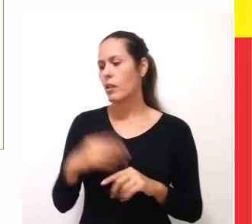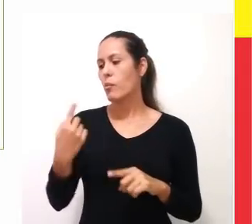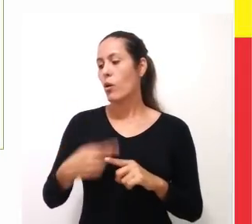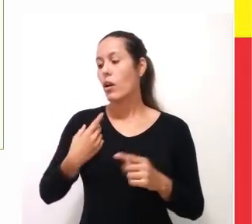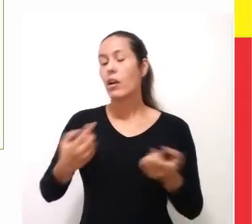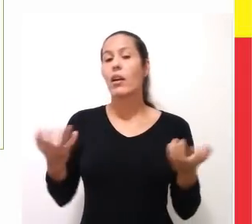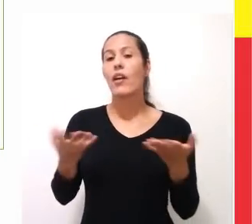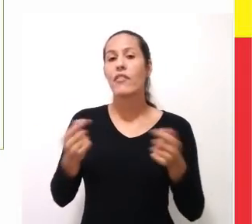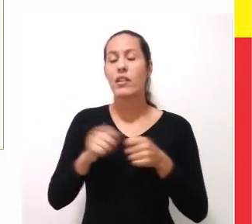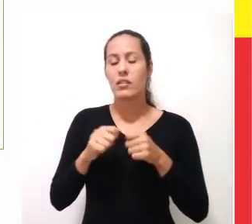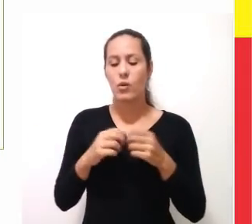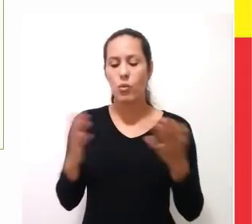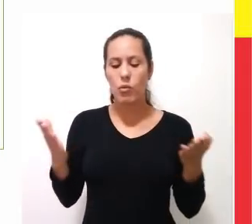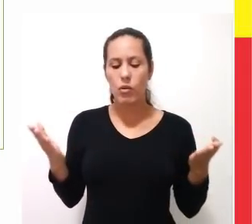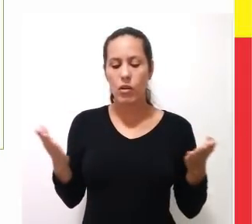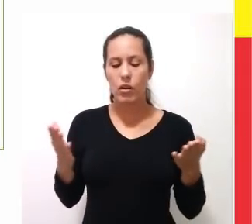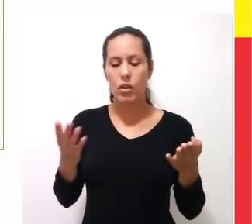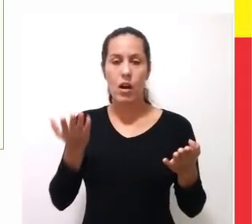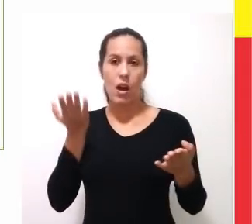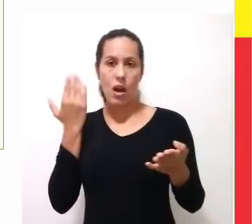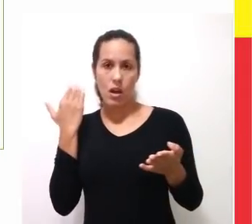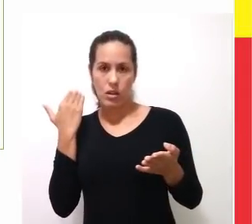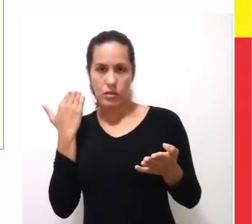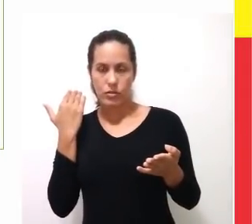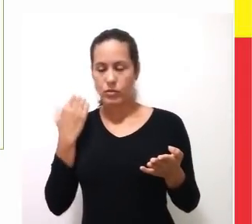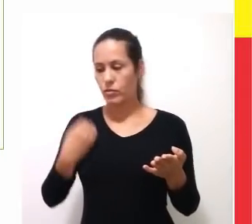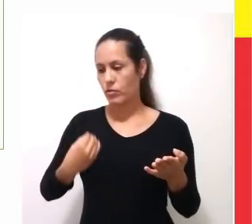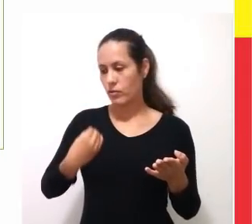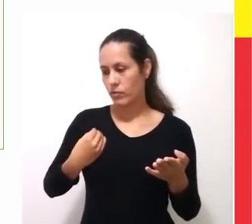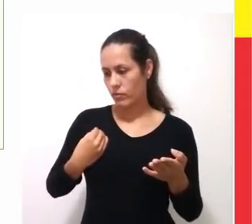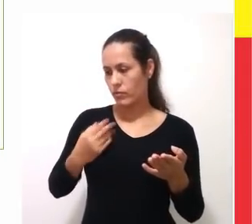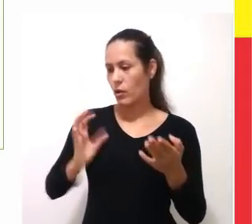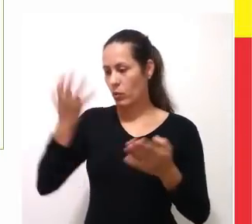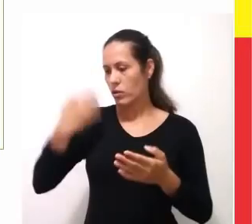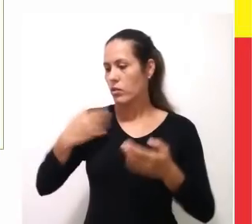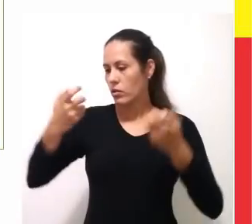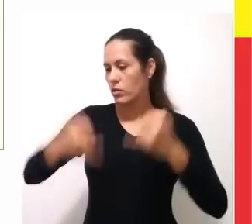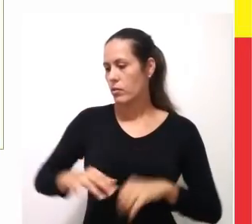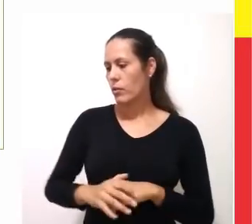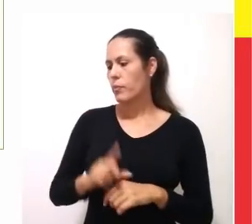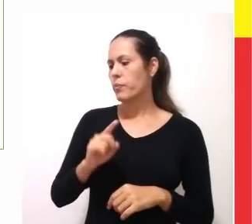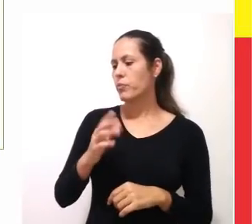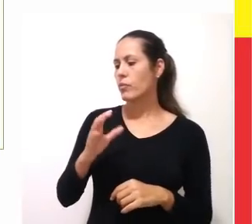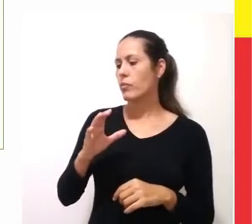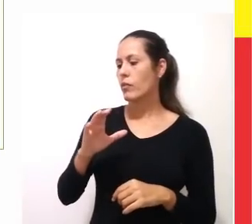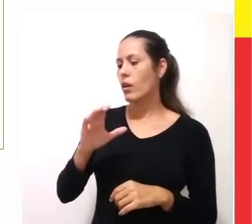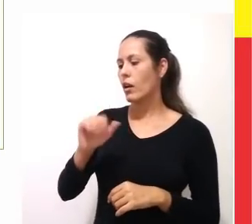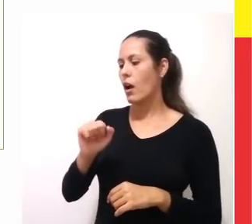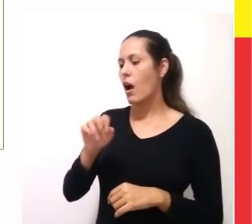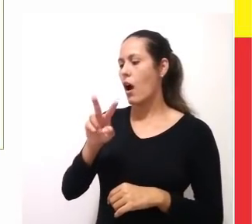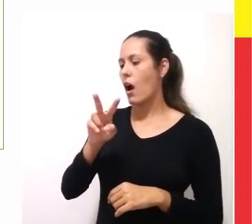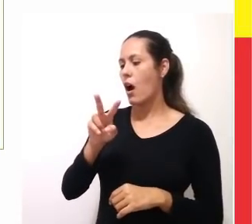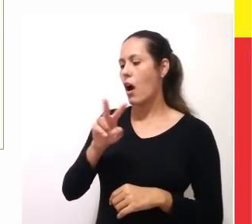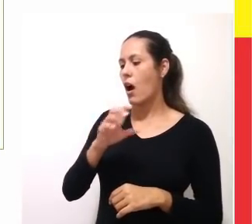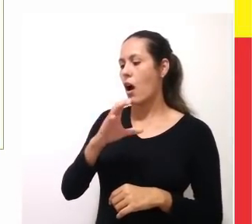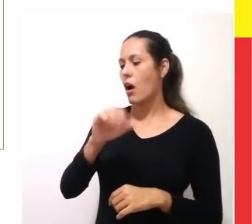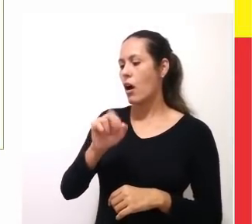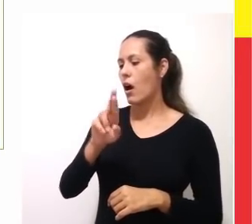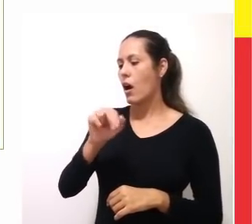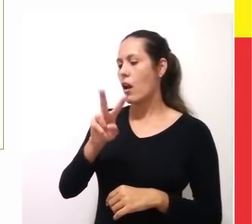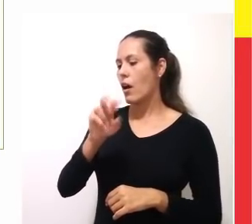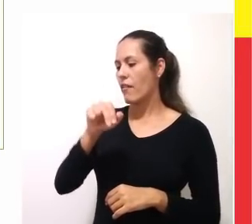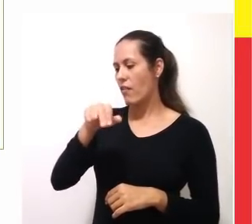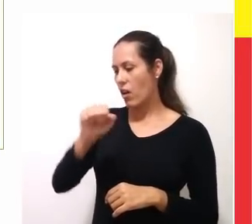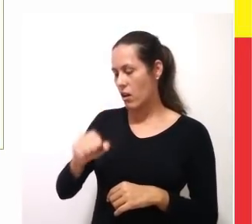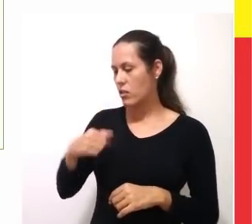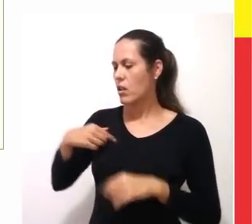atualidade a um fato ocorrido no passado. Por exemplo, a caravana caminhava, isso aí é passado, lentamente